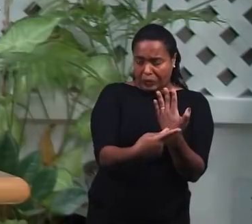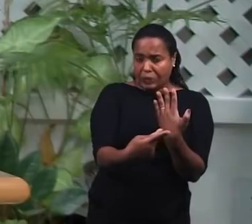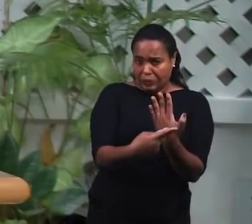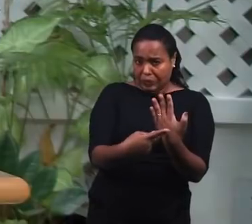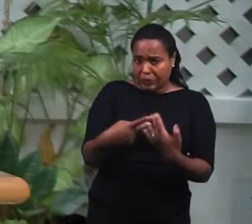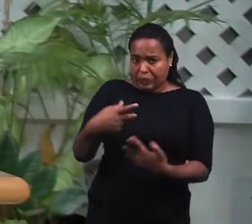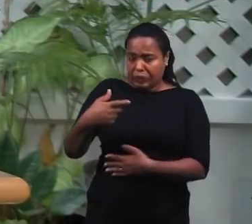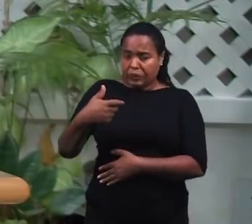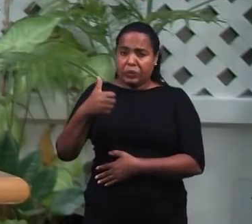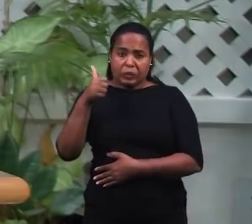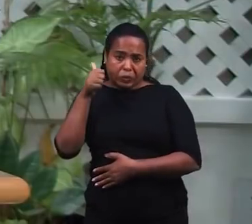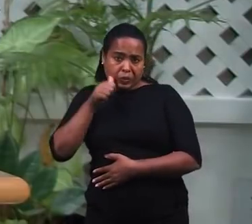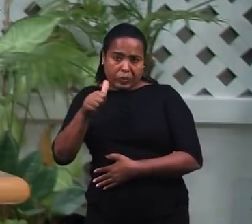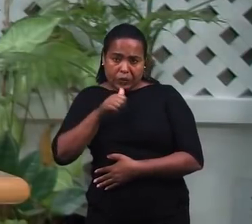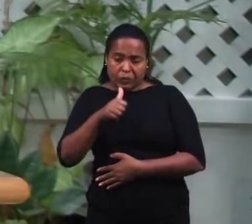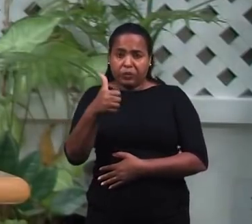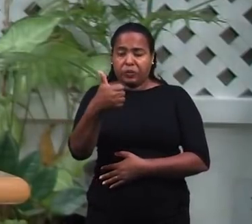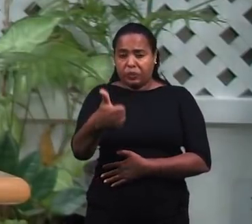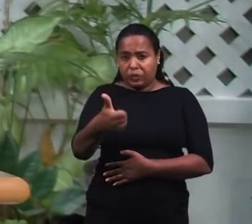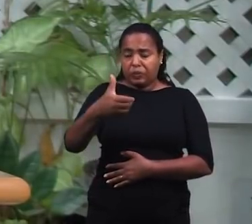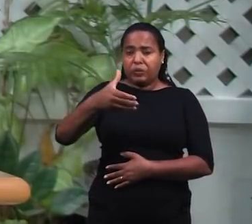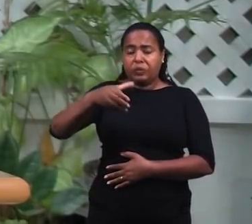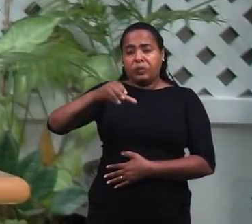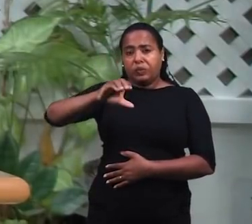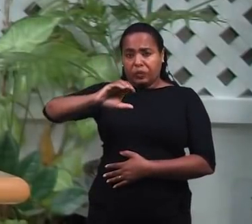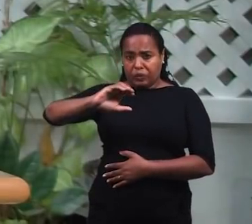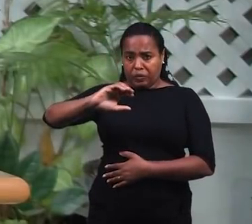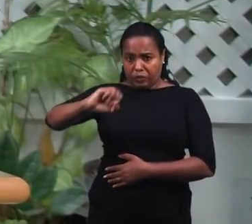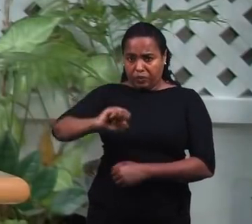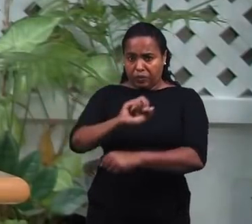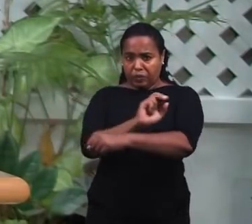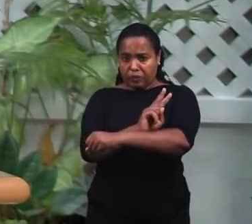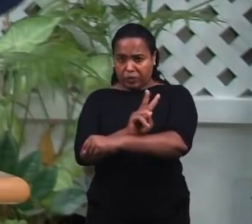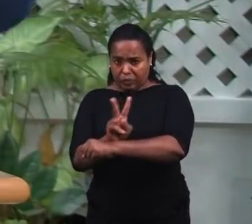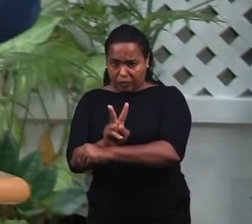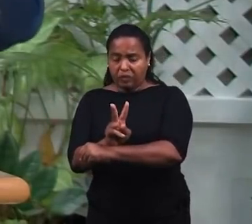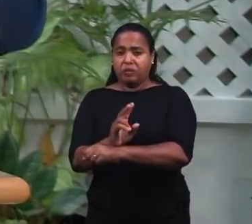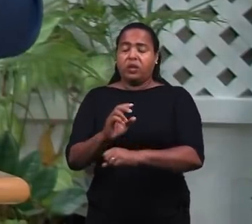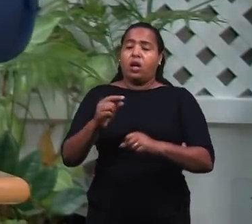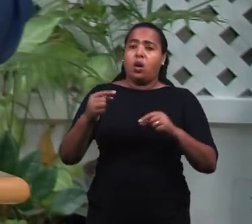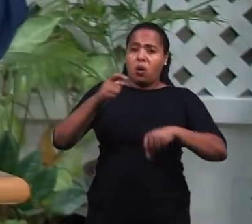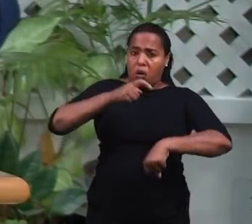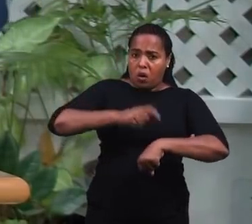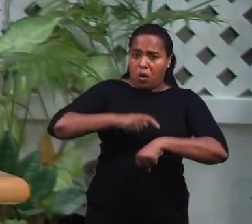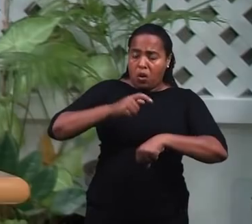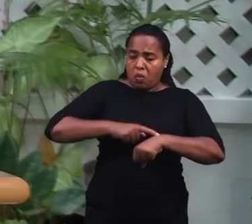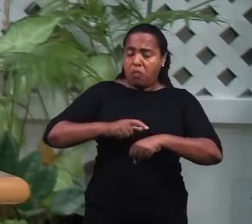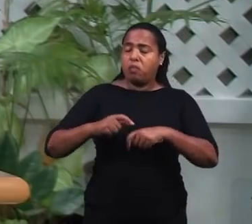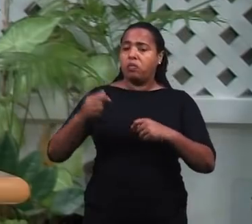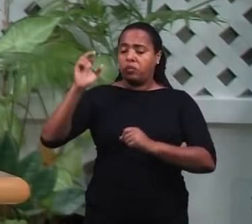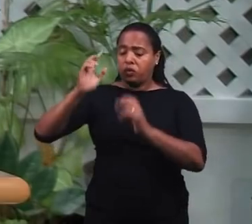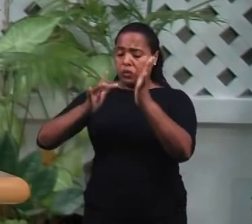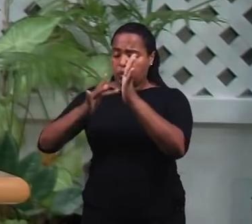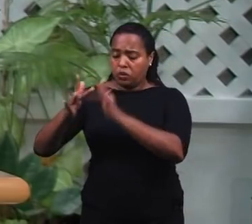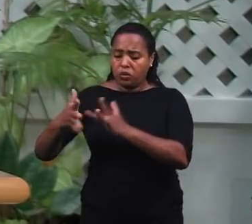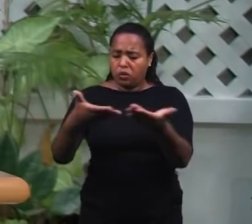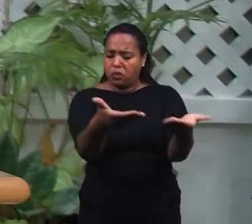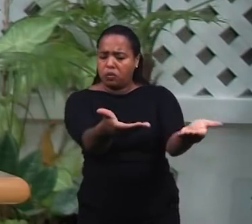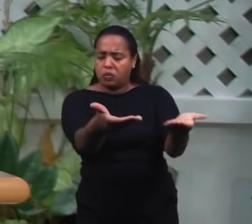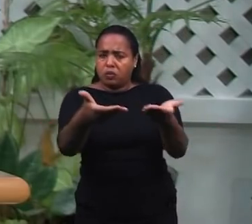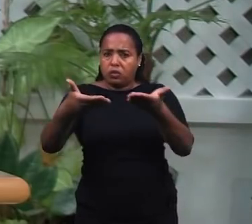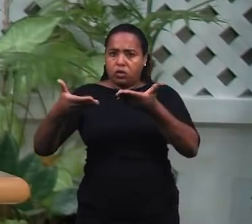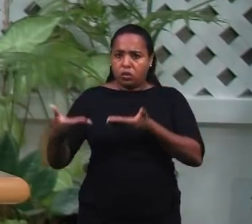das 10 virgens, quando Jesus fala da necessidade de ter o convite e ele